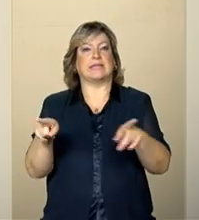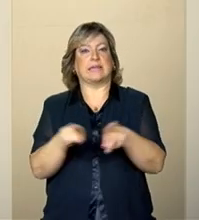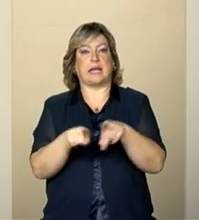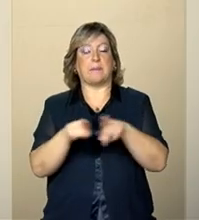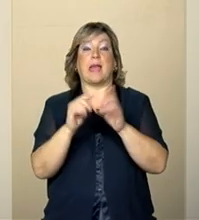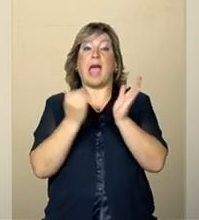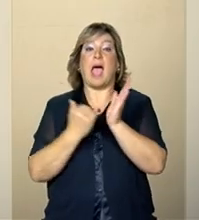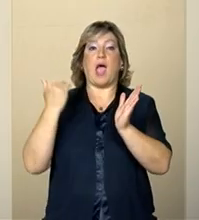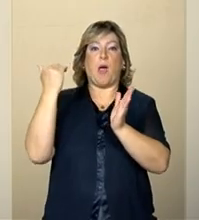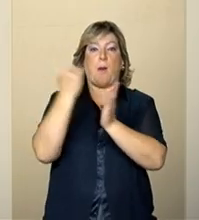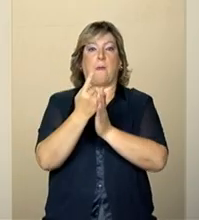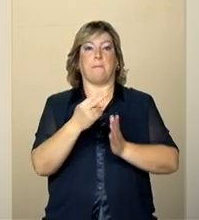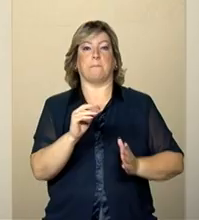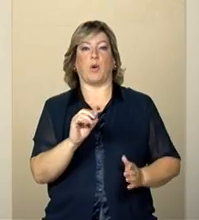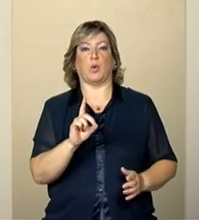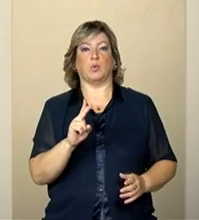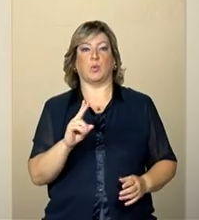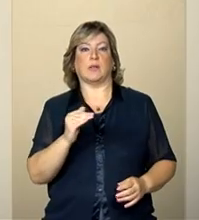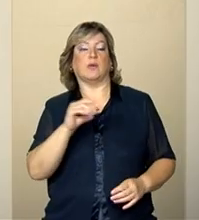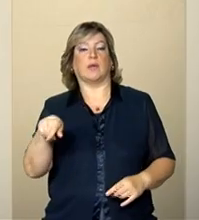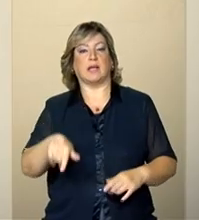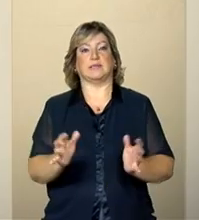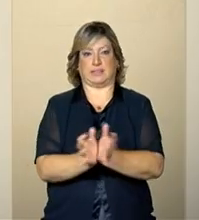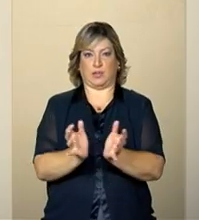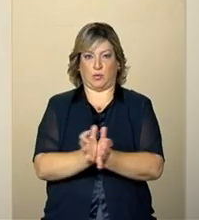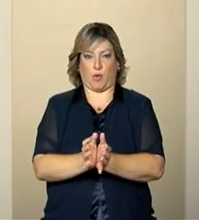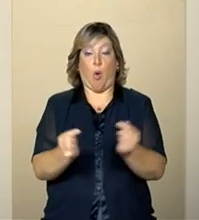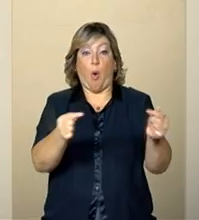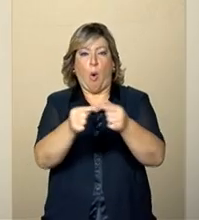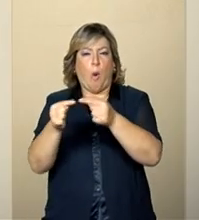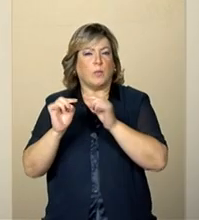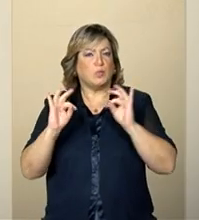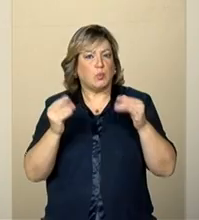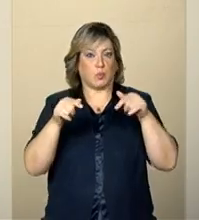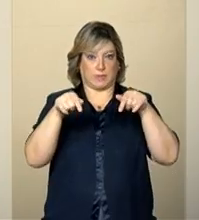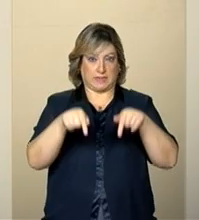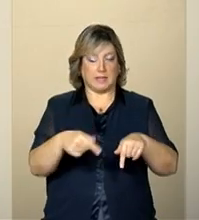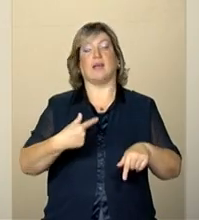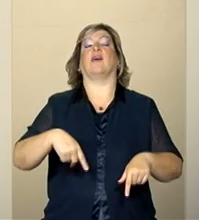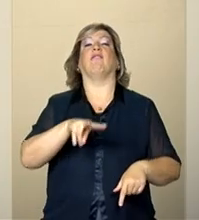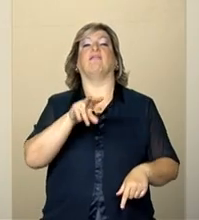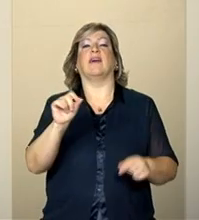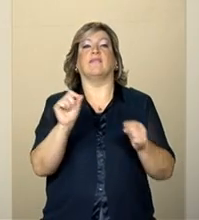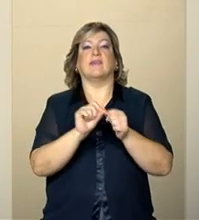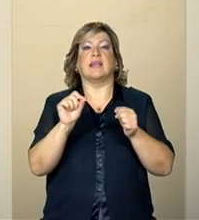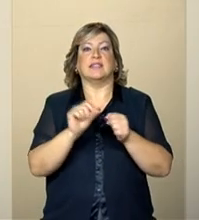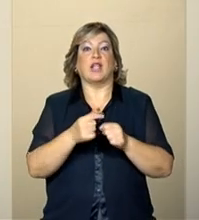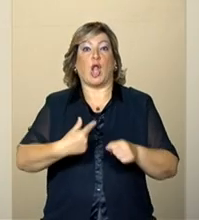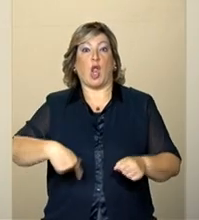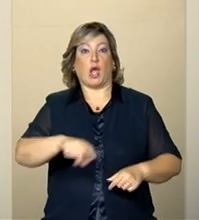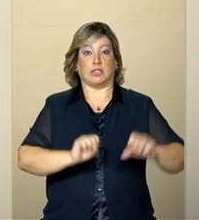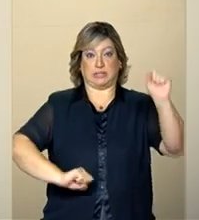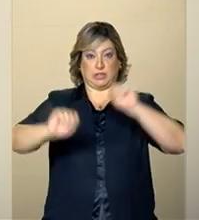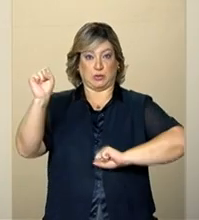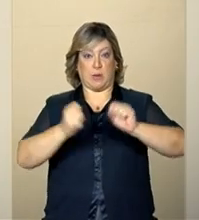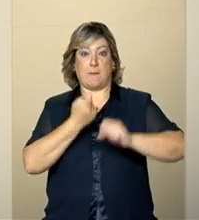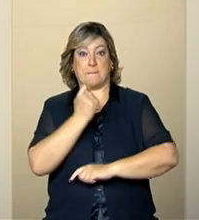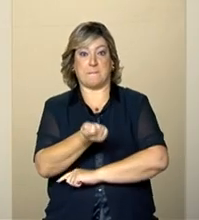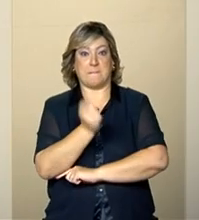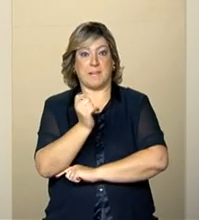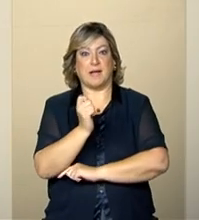aumentar a produtividade do setor combinando tudo isso Vamos tornar Nossa indústria da